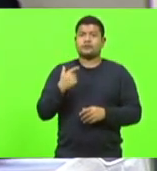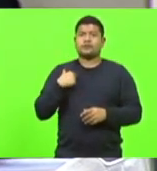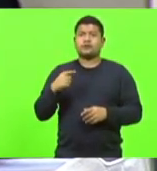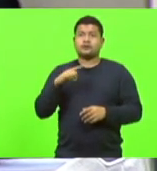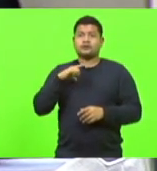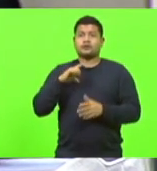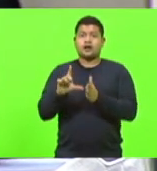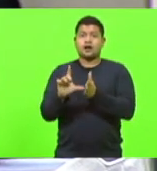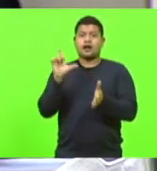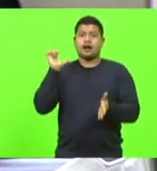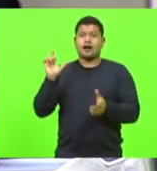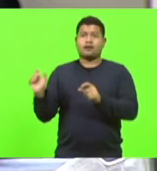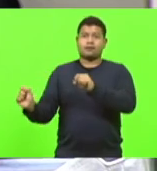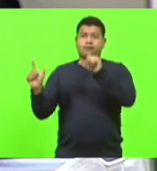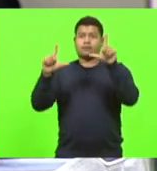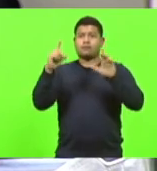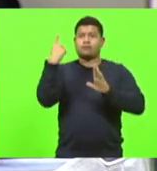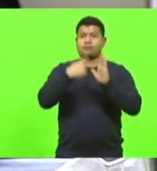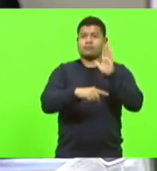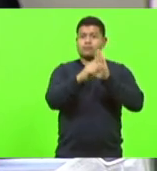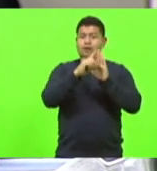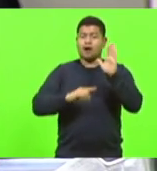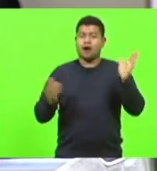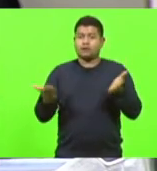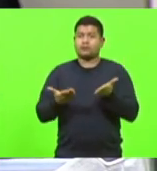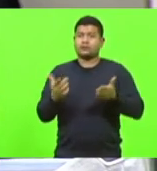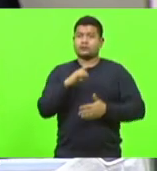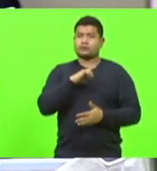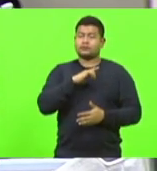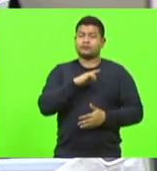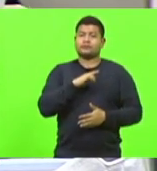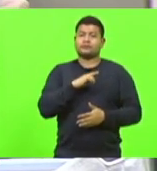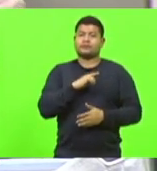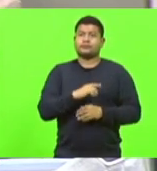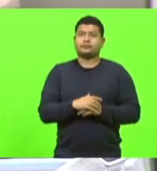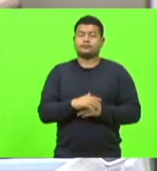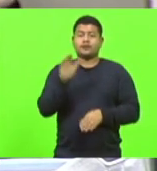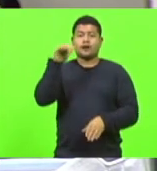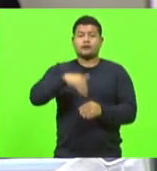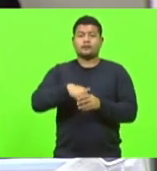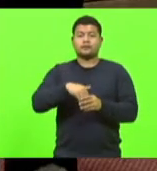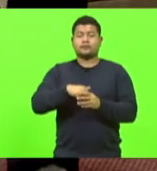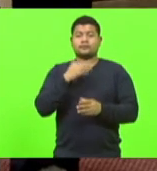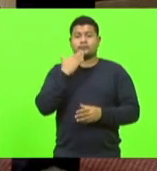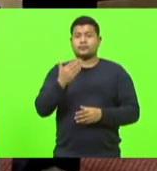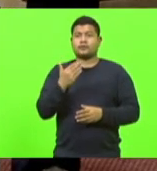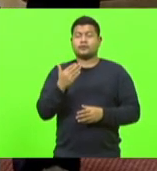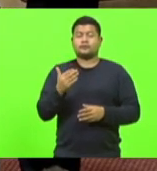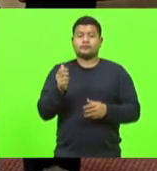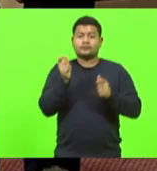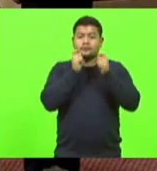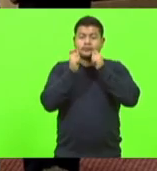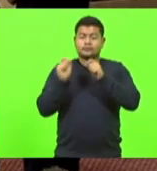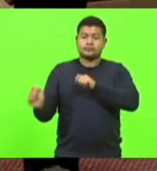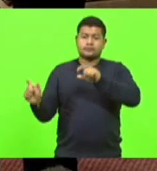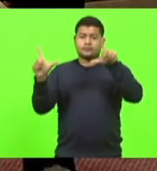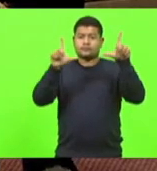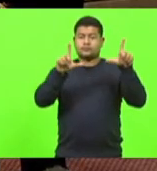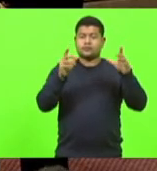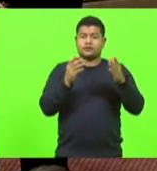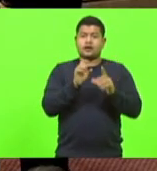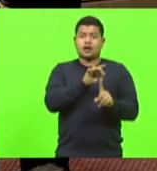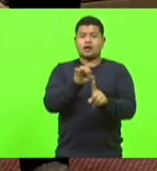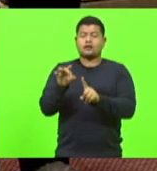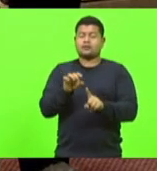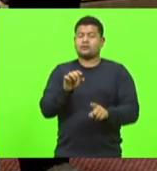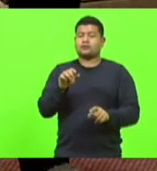antes da pandemia depois ele foi abolido então nós vamos retornar ele agora para votação peças o dia que abra o painel com os ministros deputados possa exercer seu direito